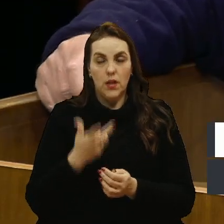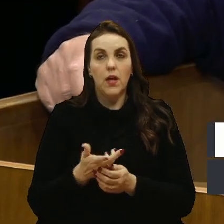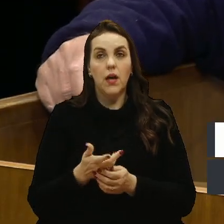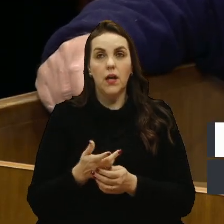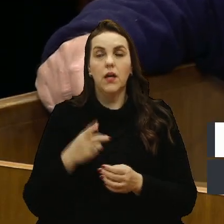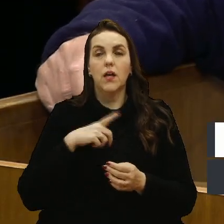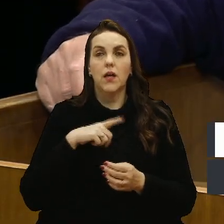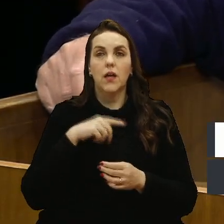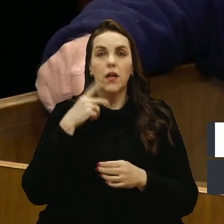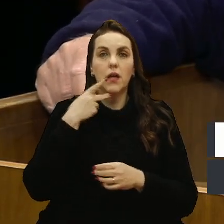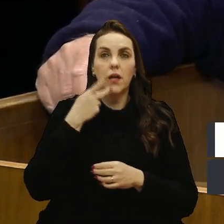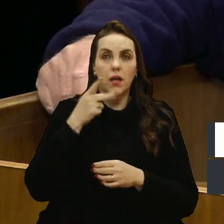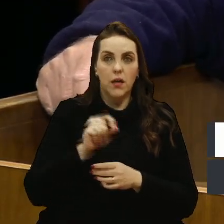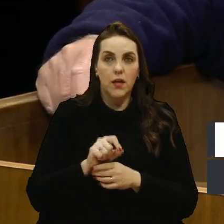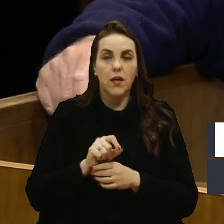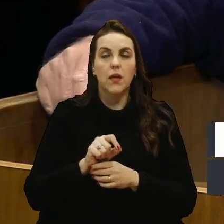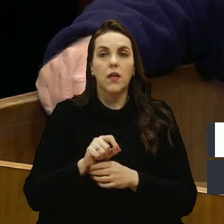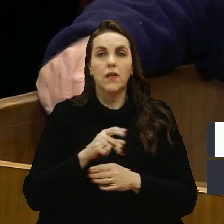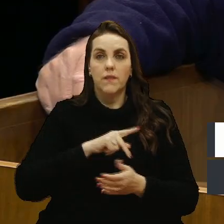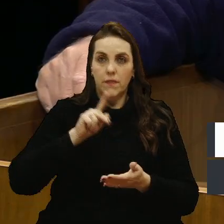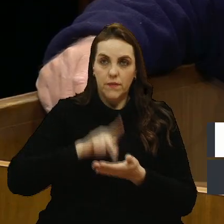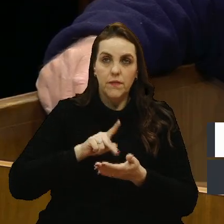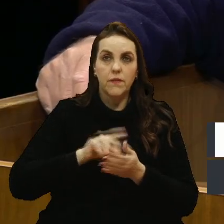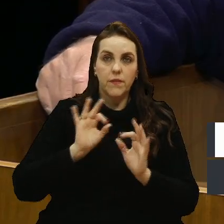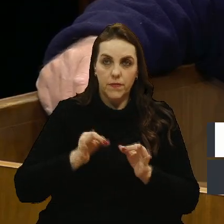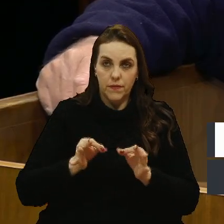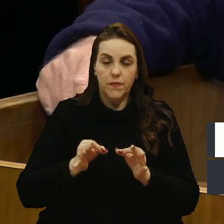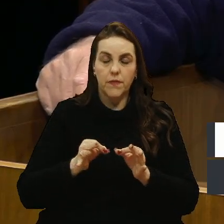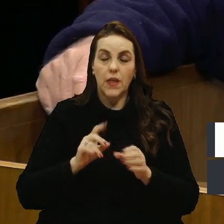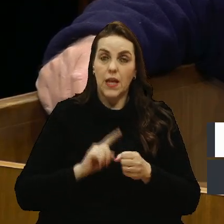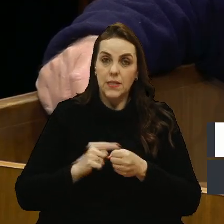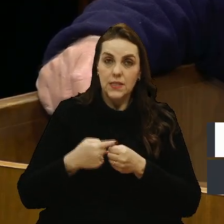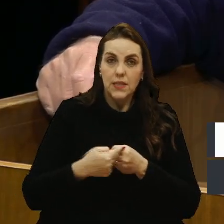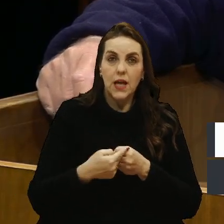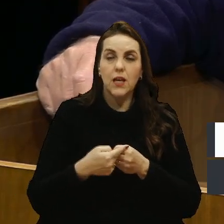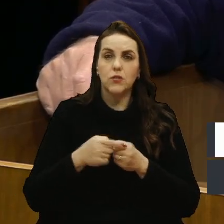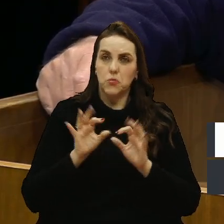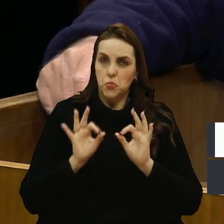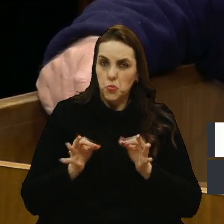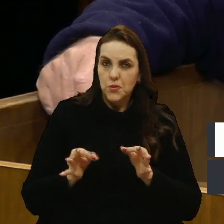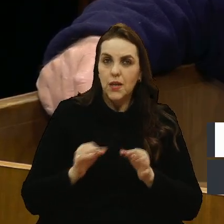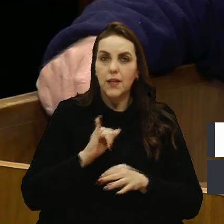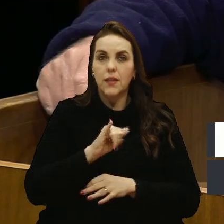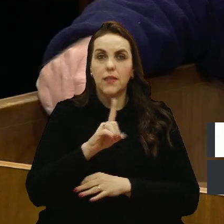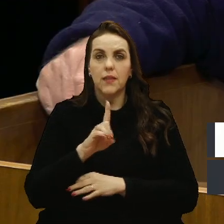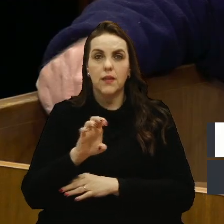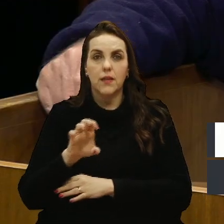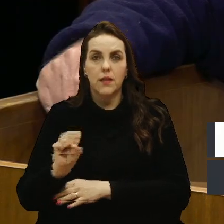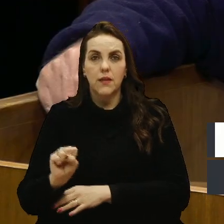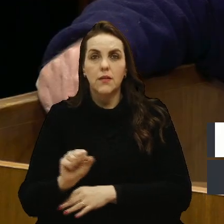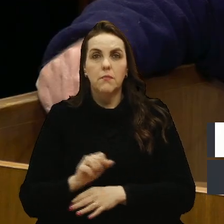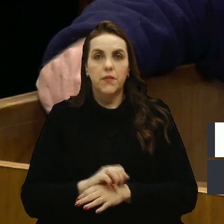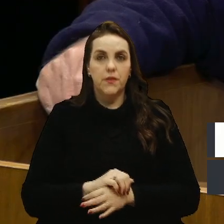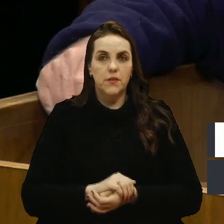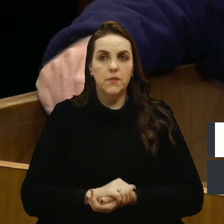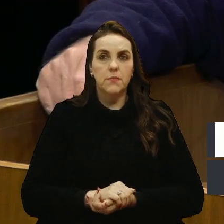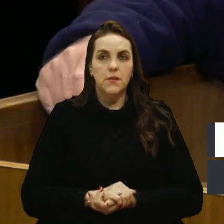senhores e afirmar que o município está em dia com ideias.